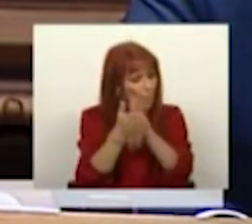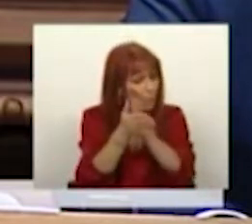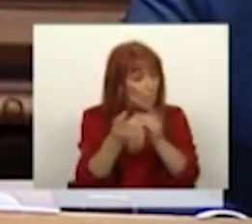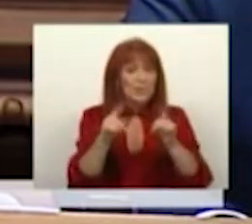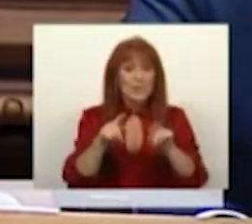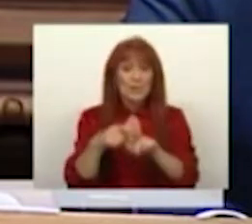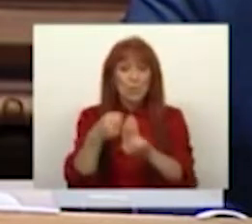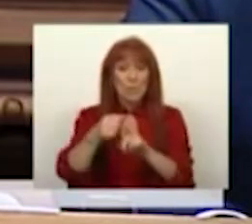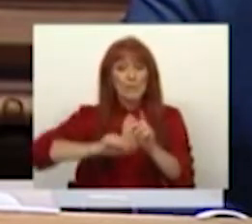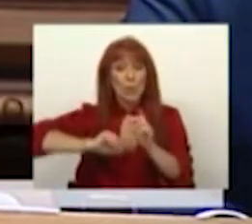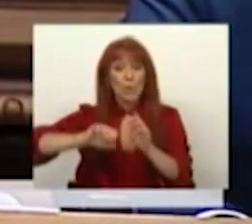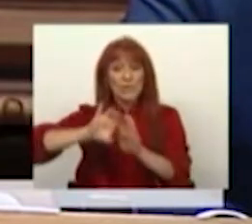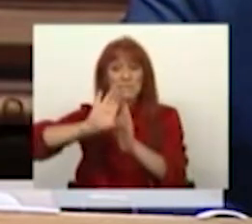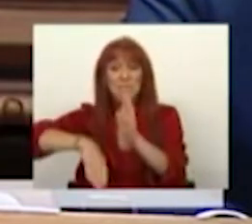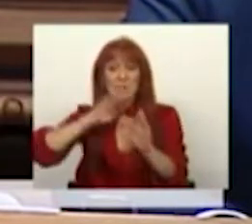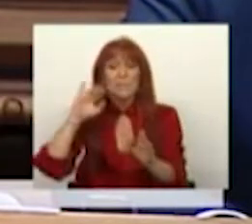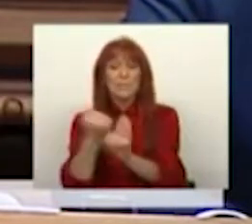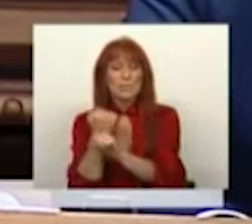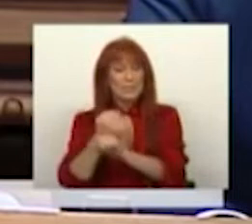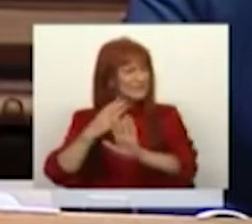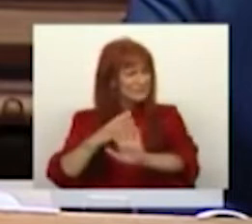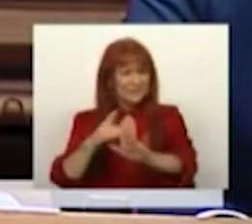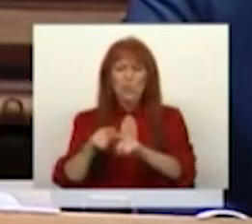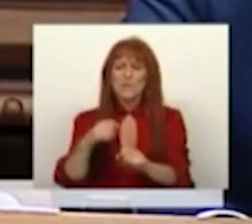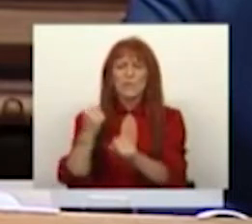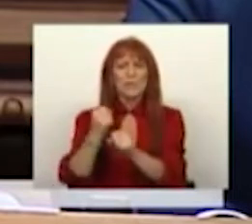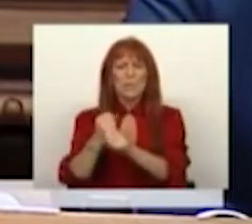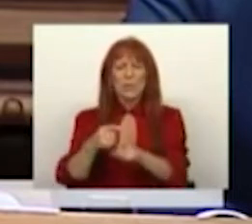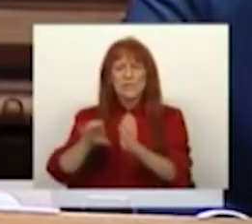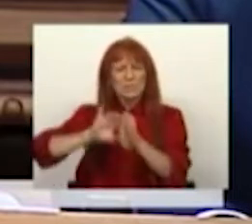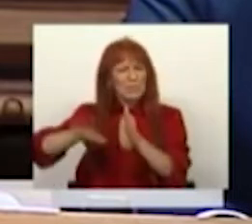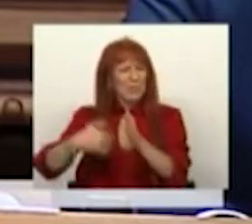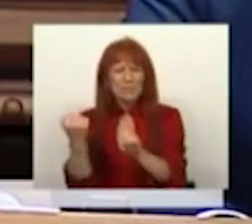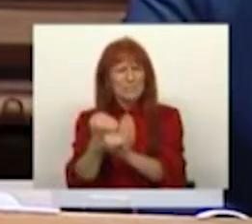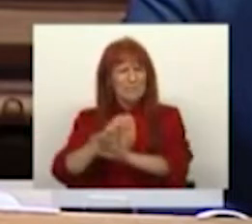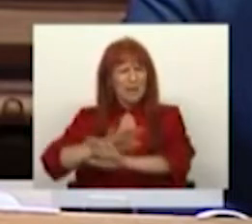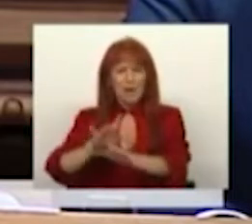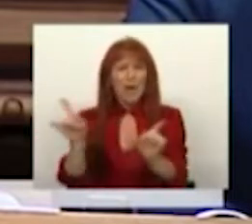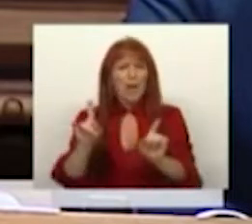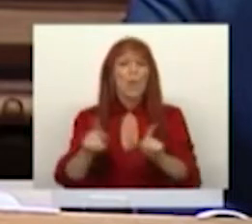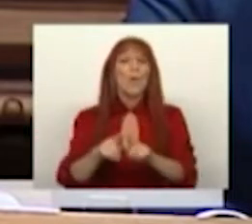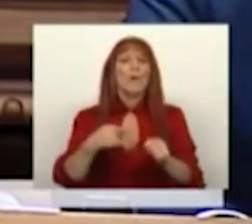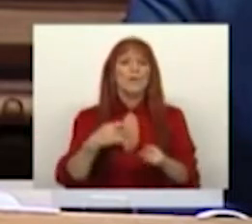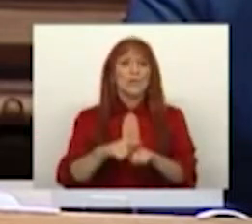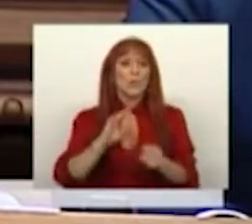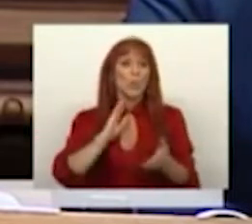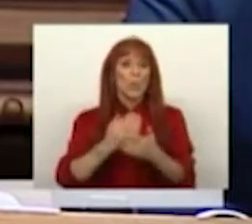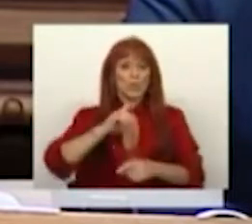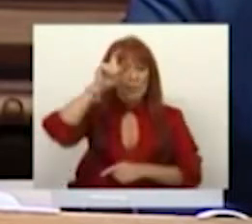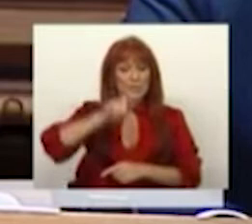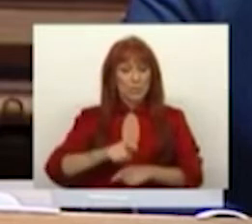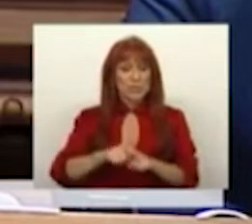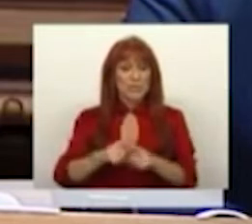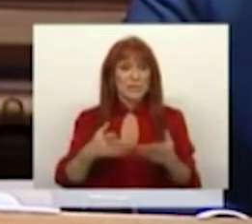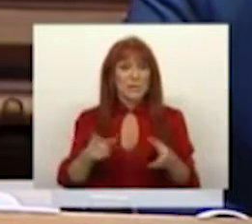também o combate à precariedade e, portanto, que seja cada vez mais um emprego que não seja um emprego precário. Nós temos hoje o último dia para a